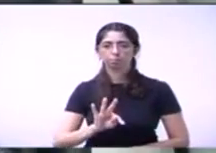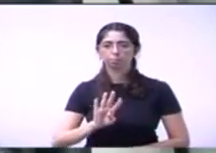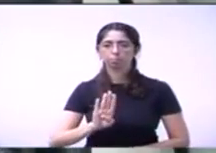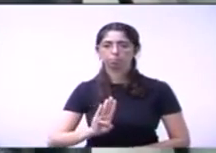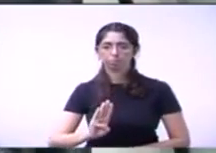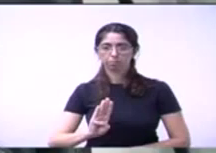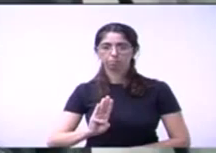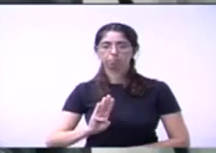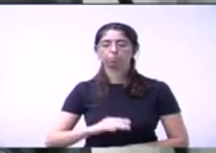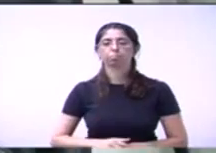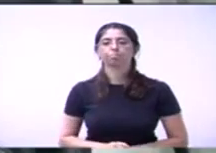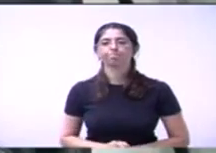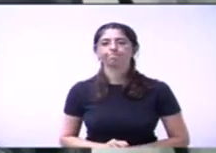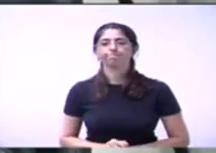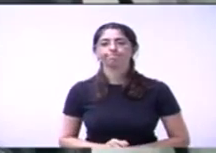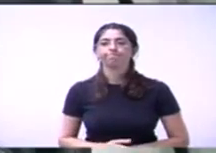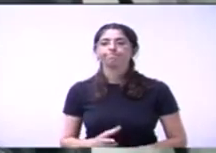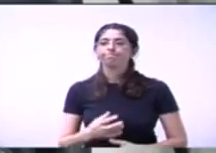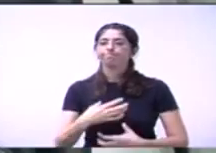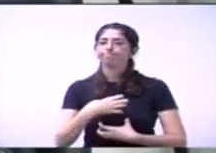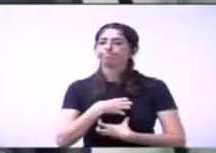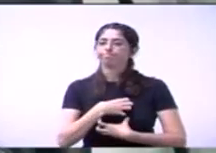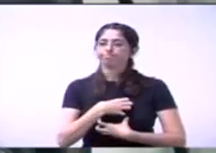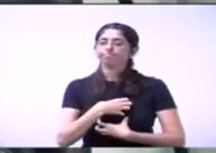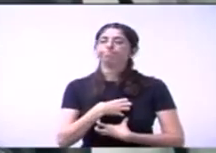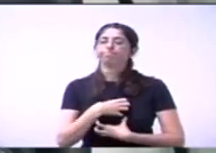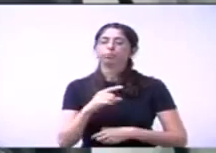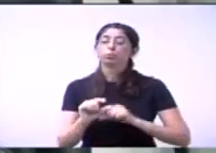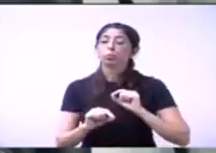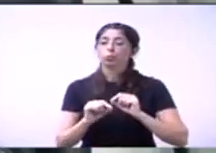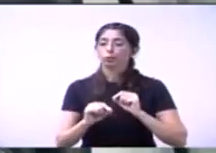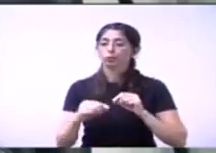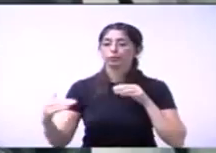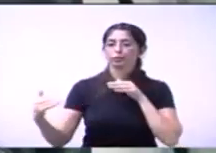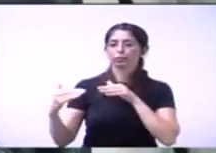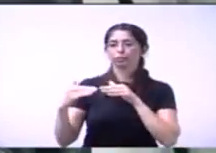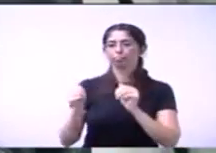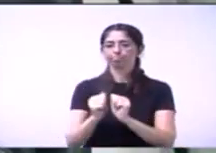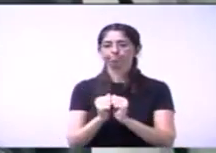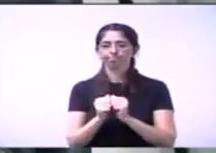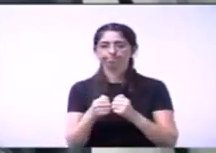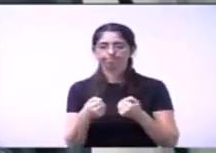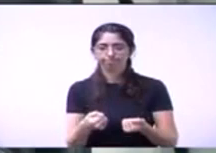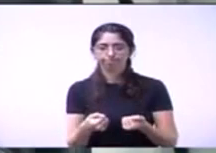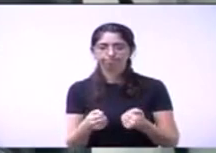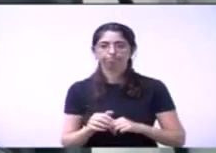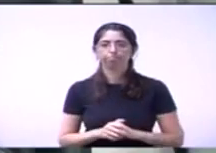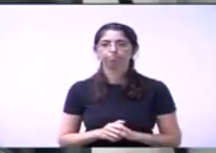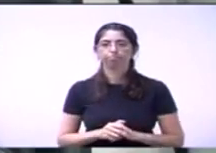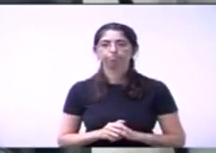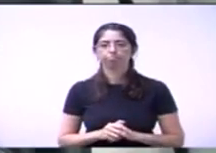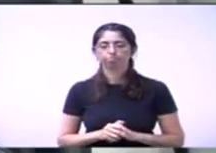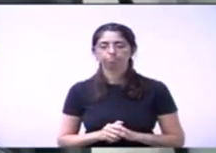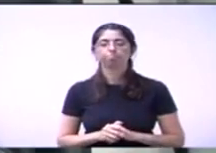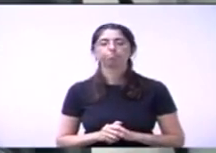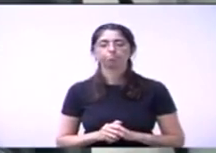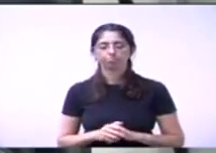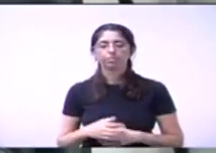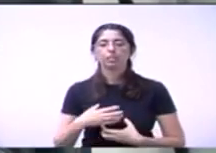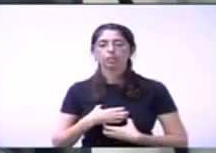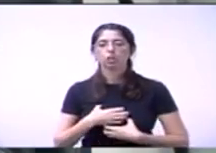senti na pele, companheiro Marquinhos Fiorella, o que é uma perseguição